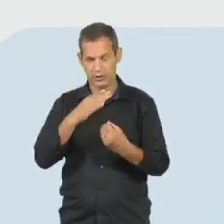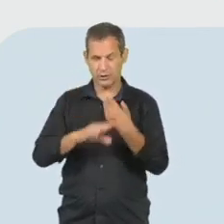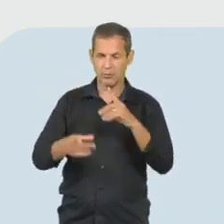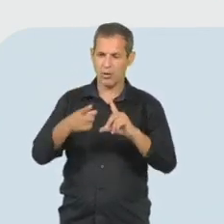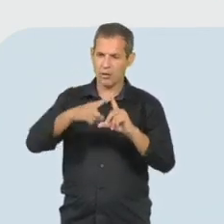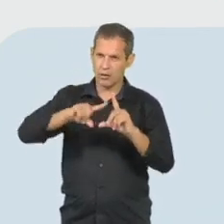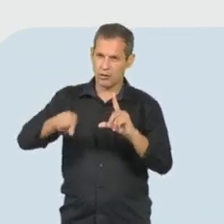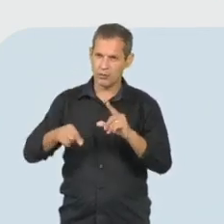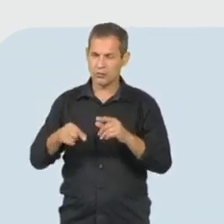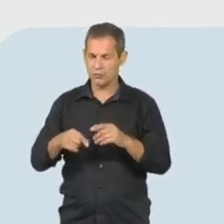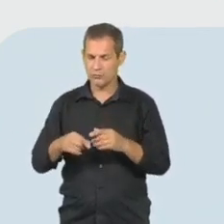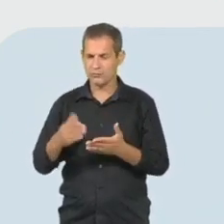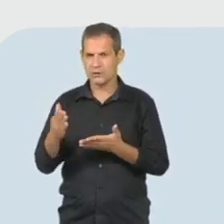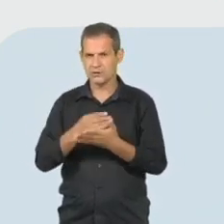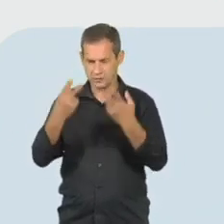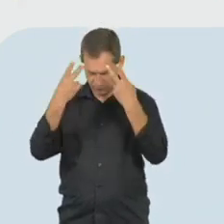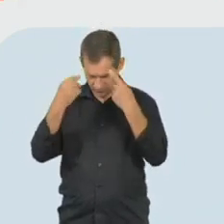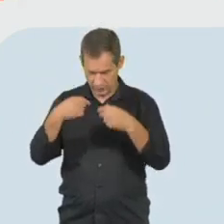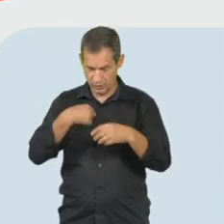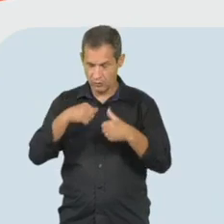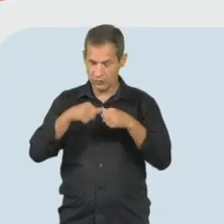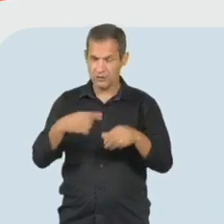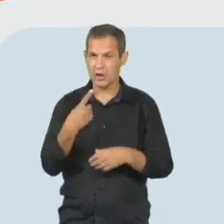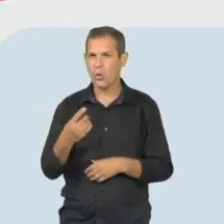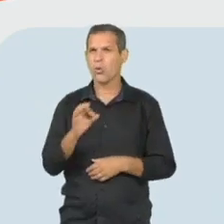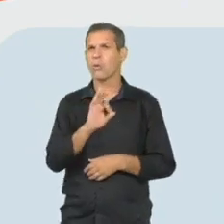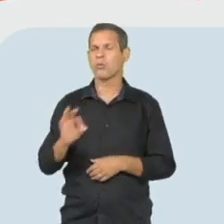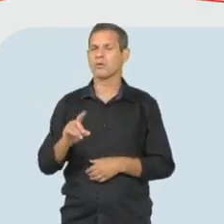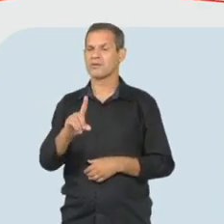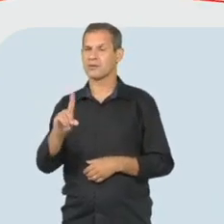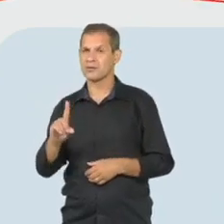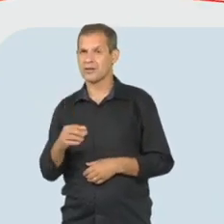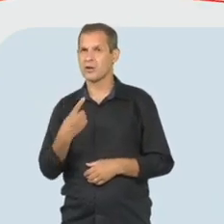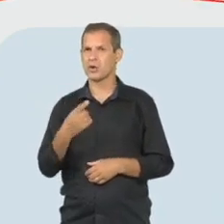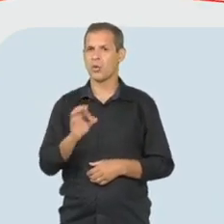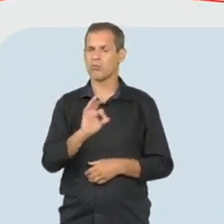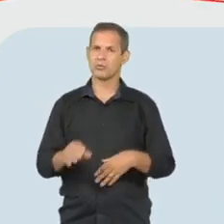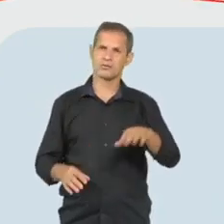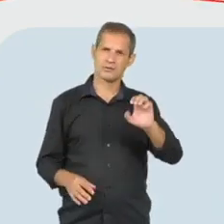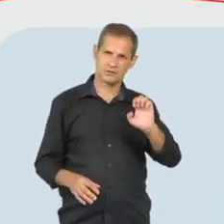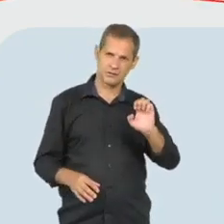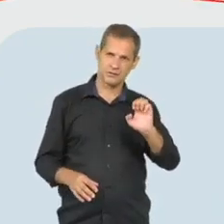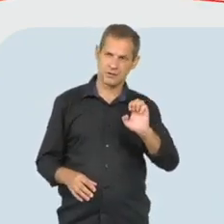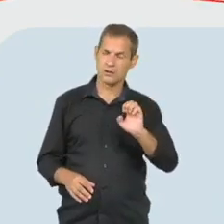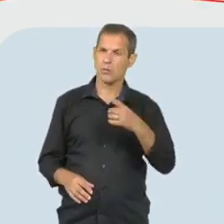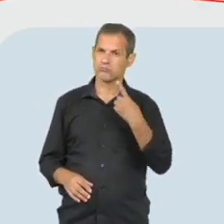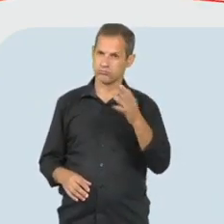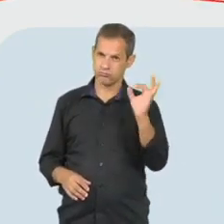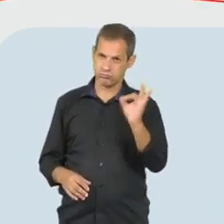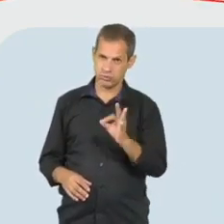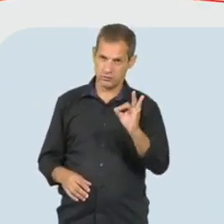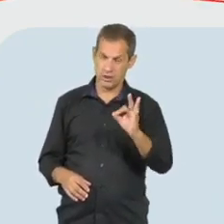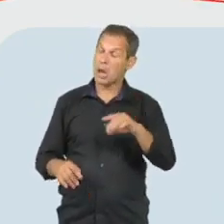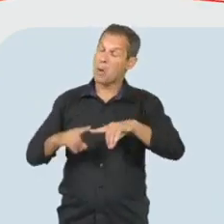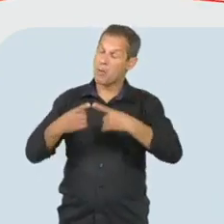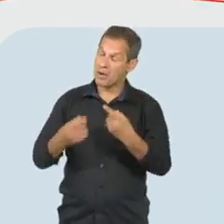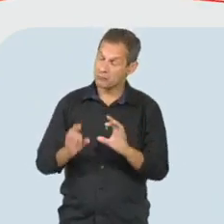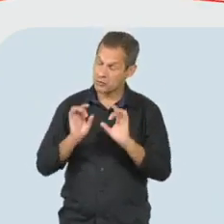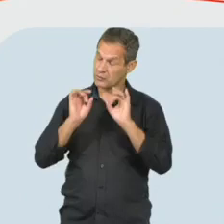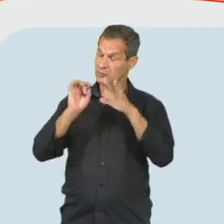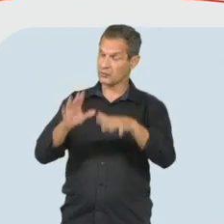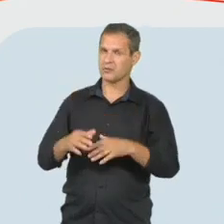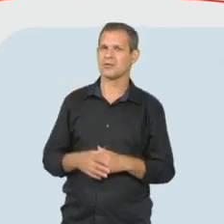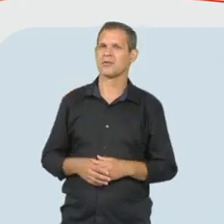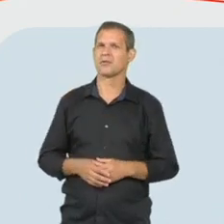de distribuição normal e eu fiquei com 1% desse lado e 1% aqui, 1%. E aí o que sobrou